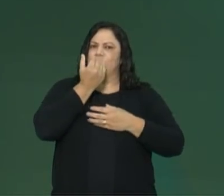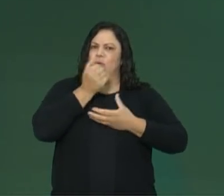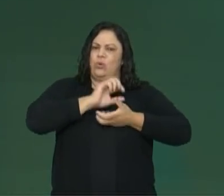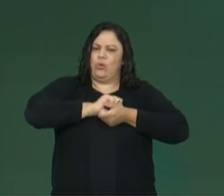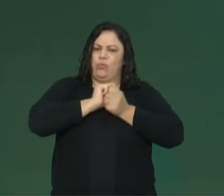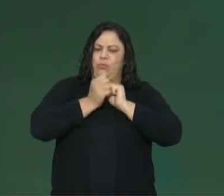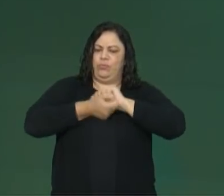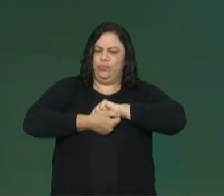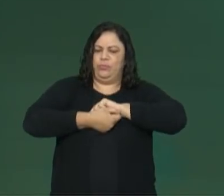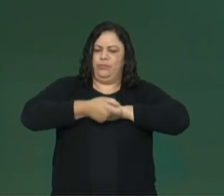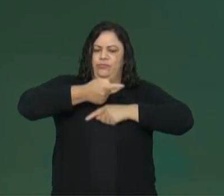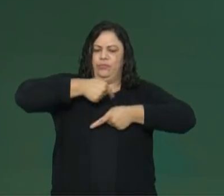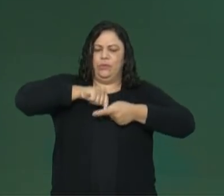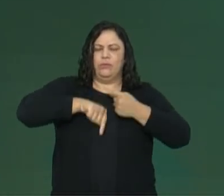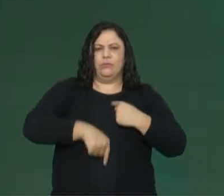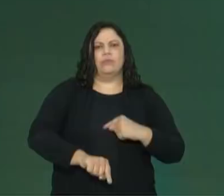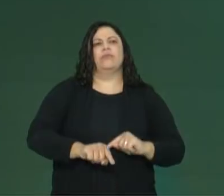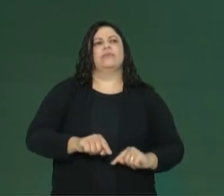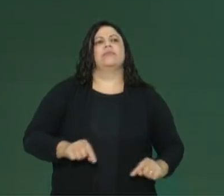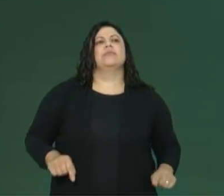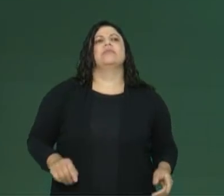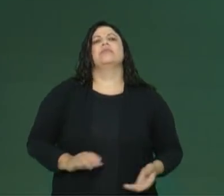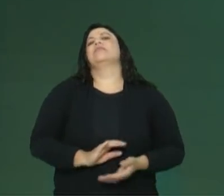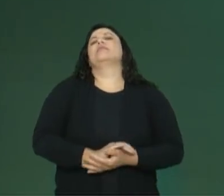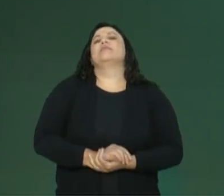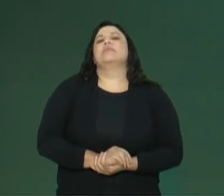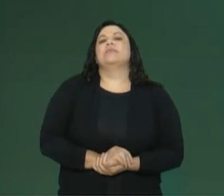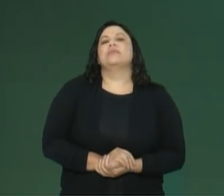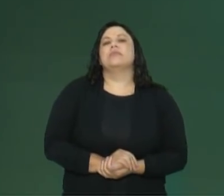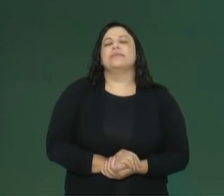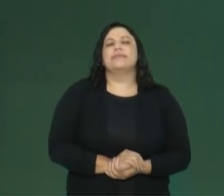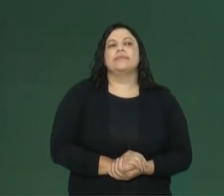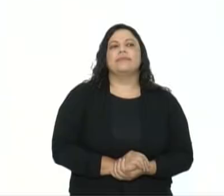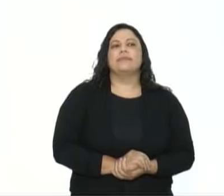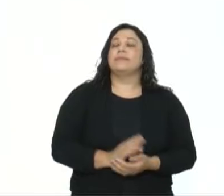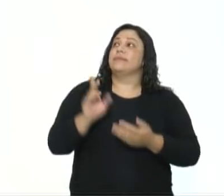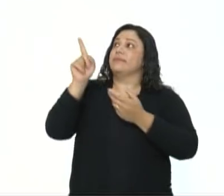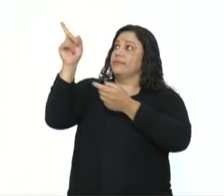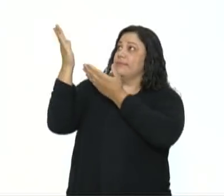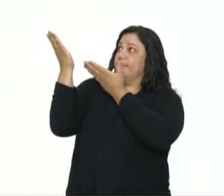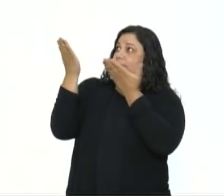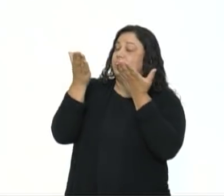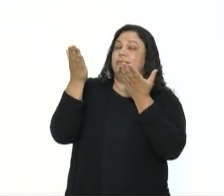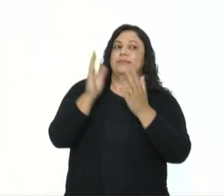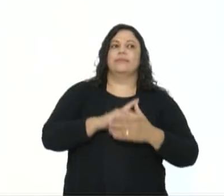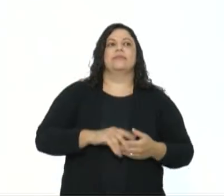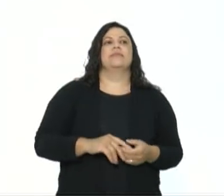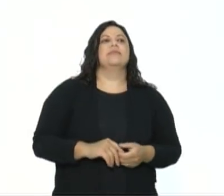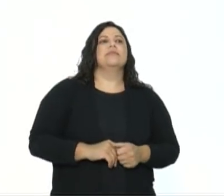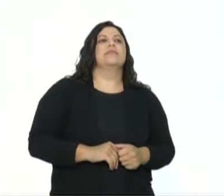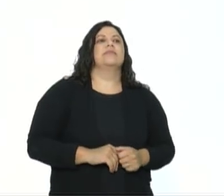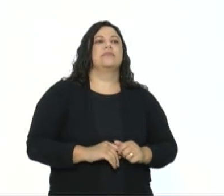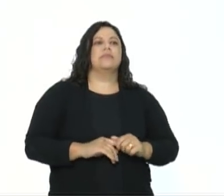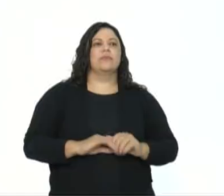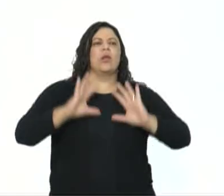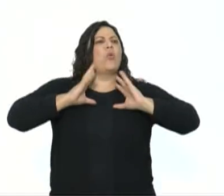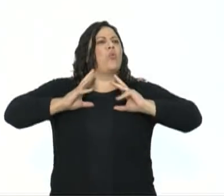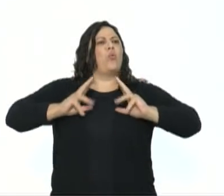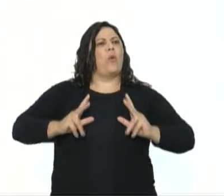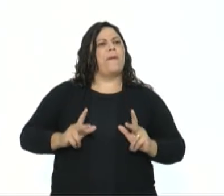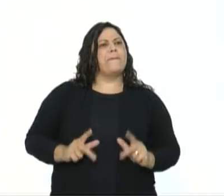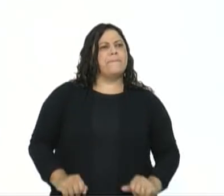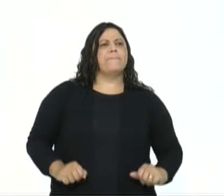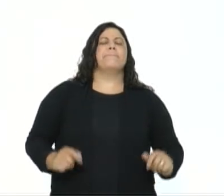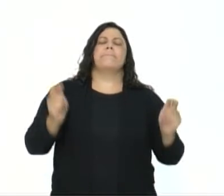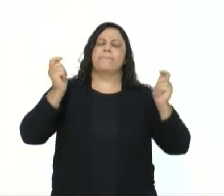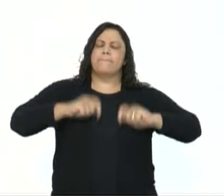se repetem a cada metâmero. Então, olha lá. Sistema completo, digestivo. Respiram pela